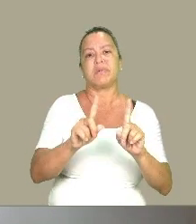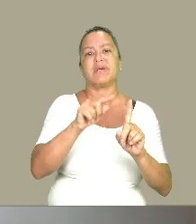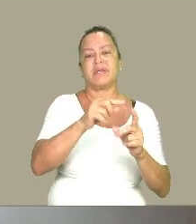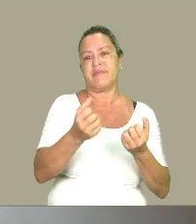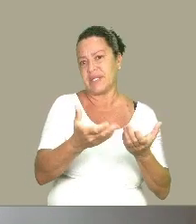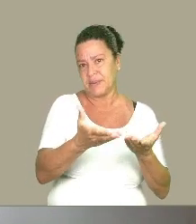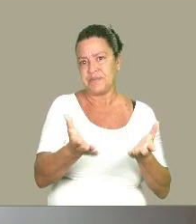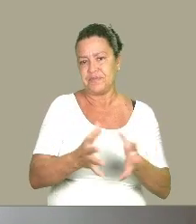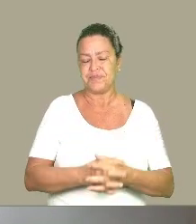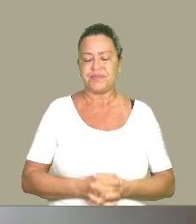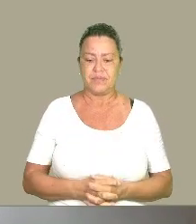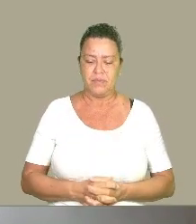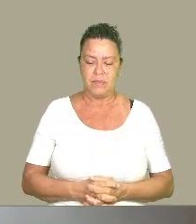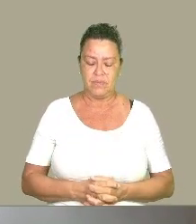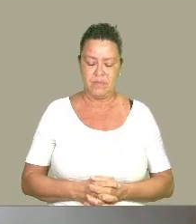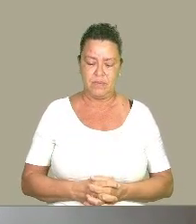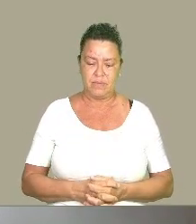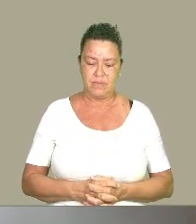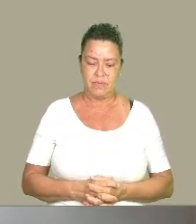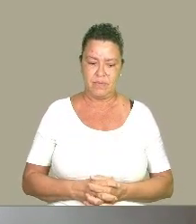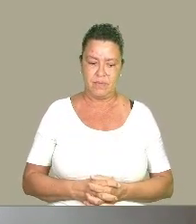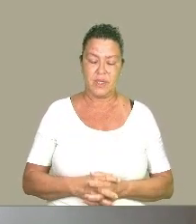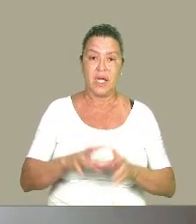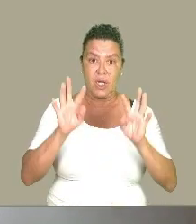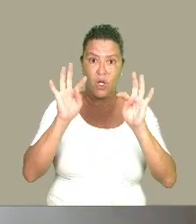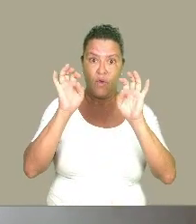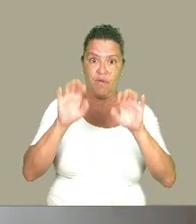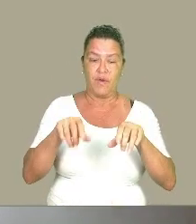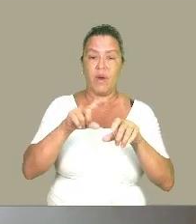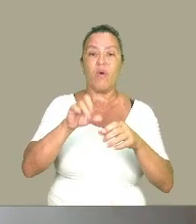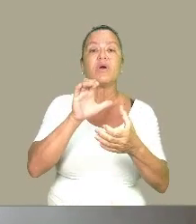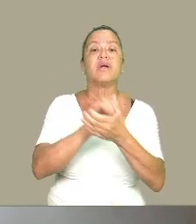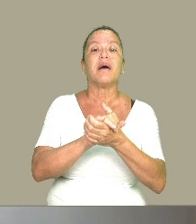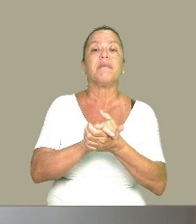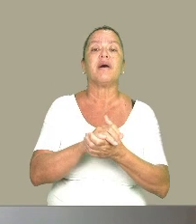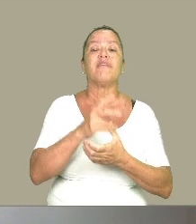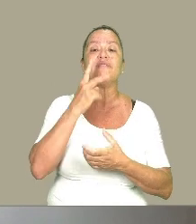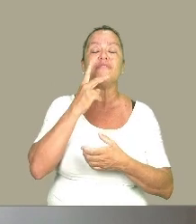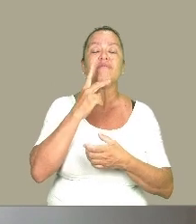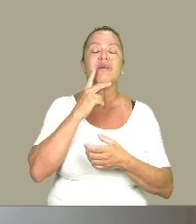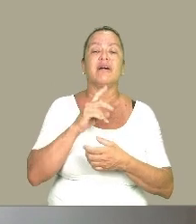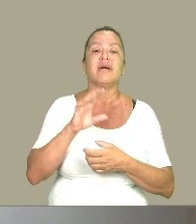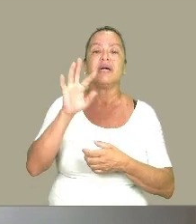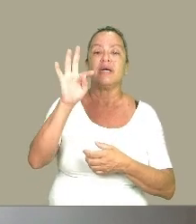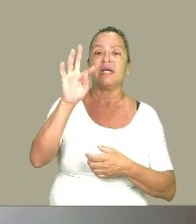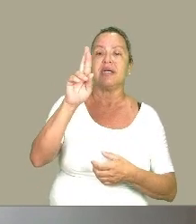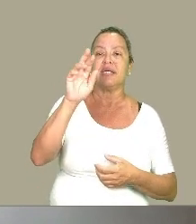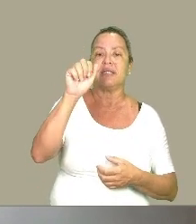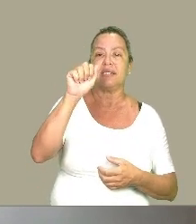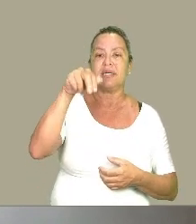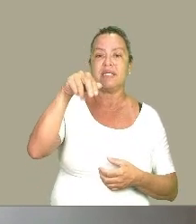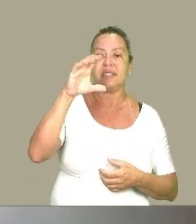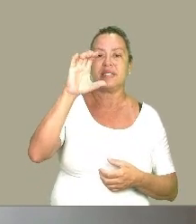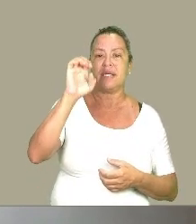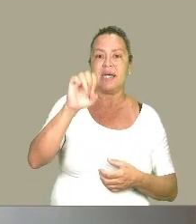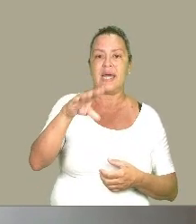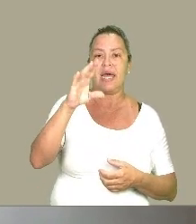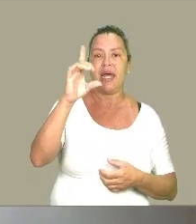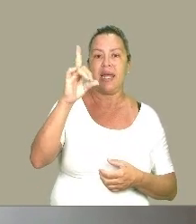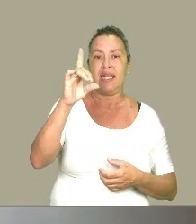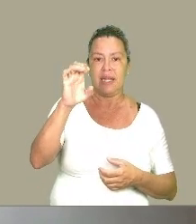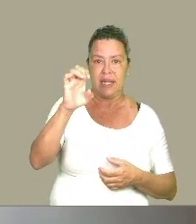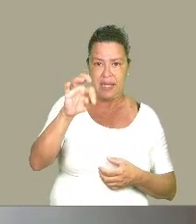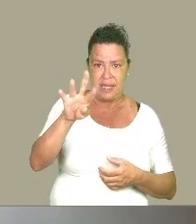para eles. E por fim, os casamentos chamados de transcendentes, que já são almas, né, ainda mais